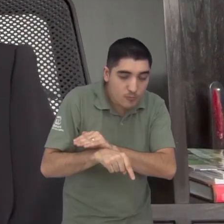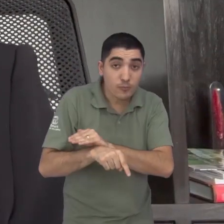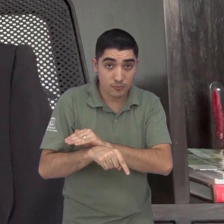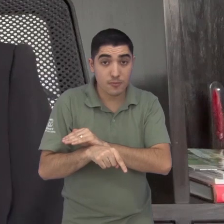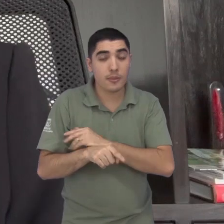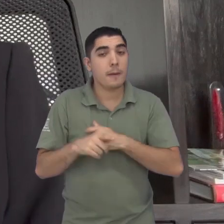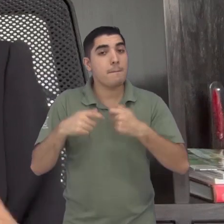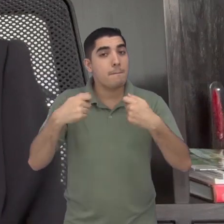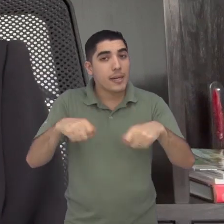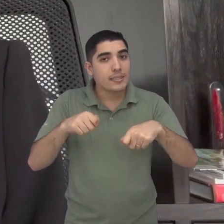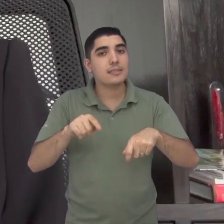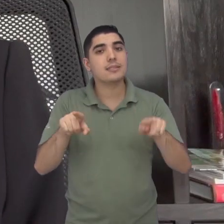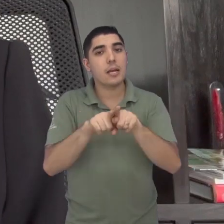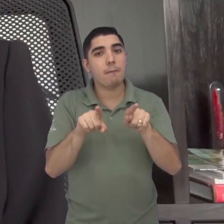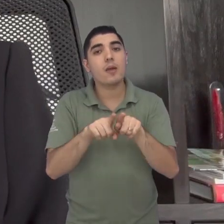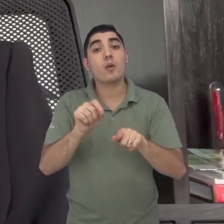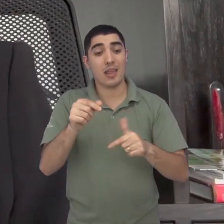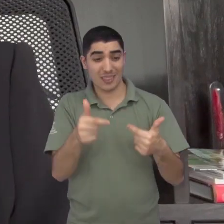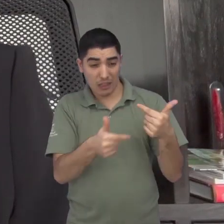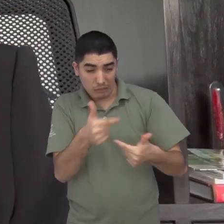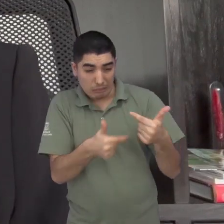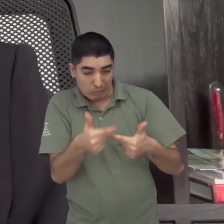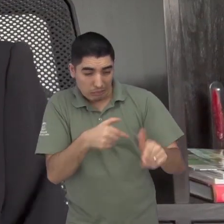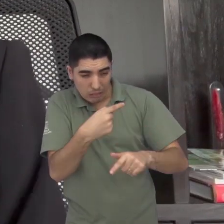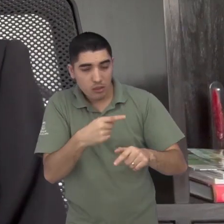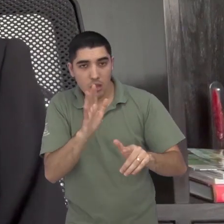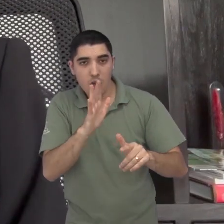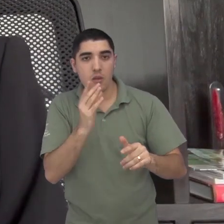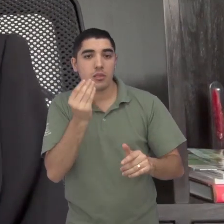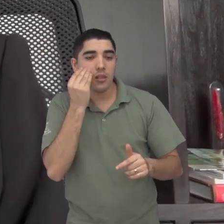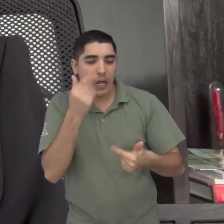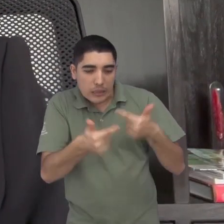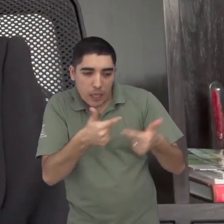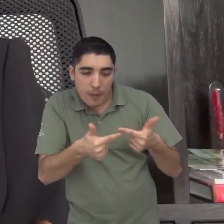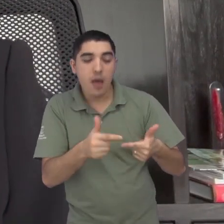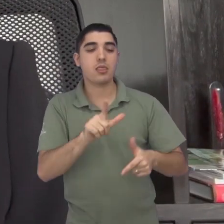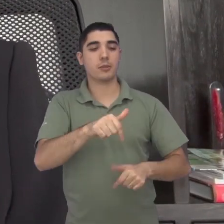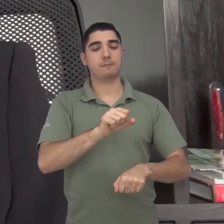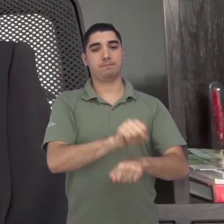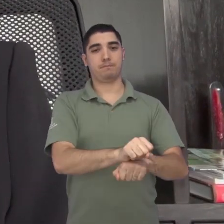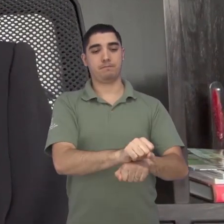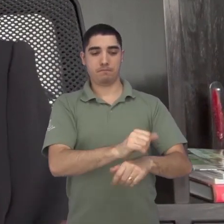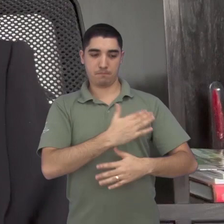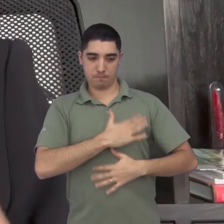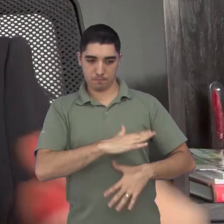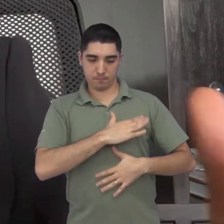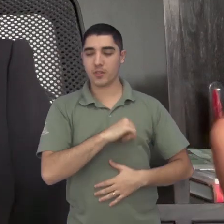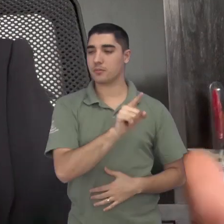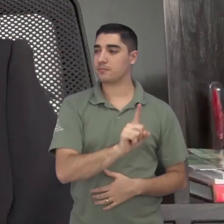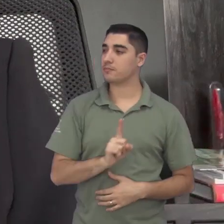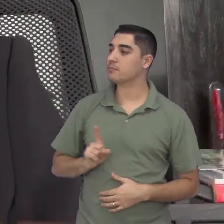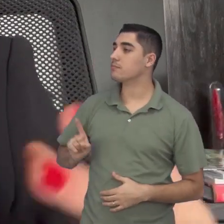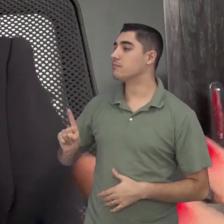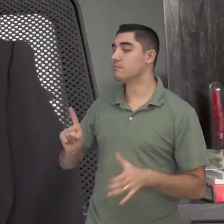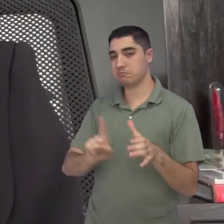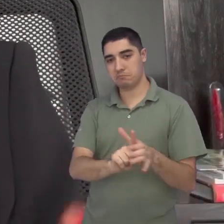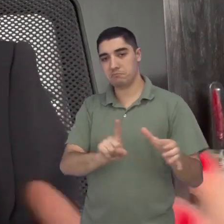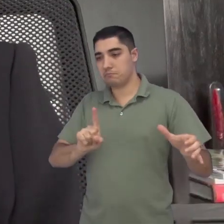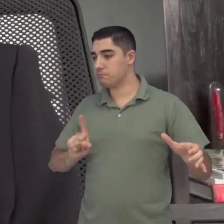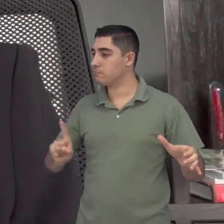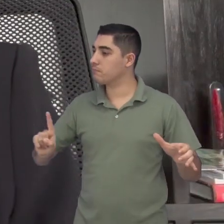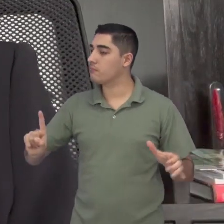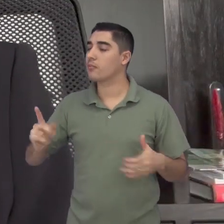das pausas, que também são importantes para a gente se recuperar desse estresse. Porque hoje, do jeito que a gente está, a gente termina o dia